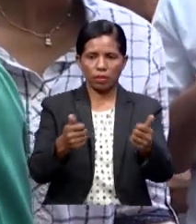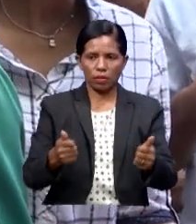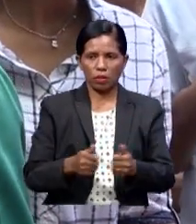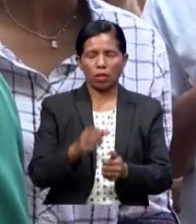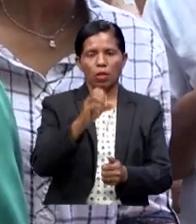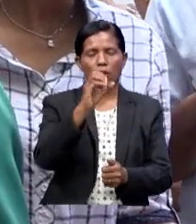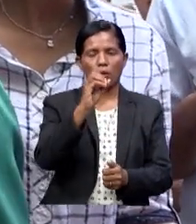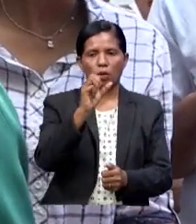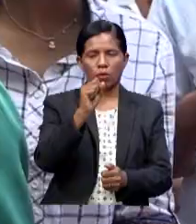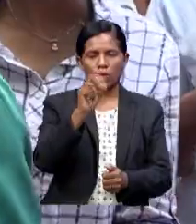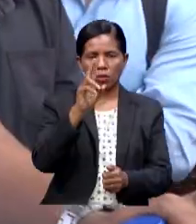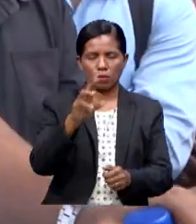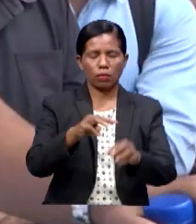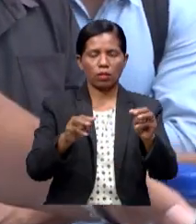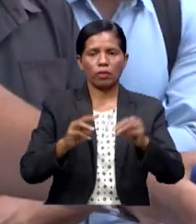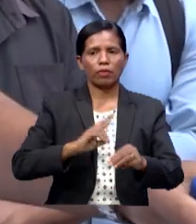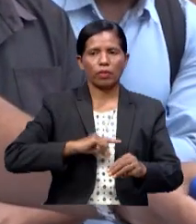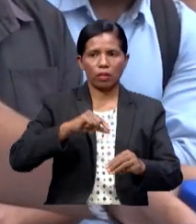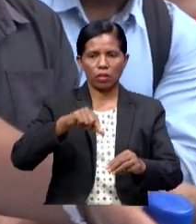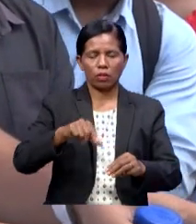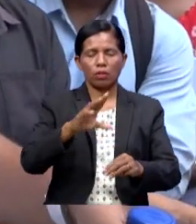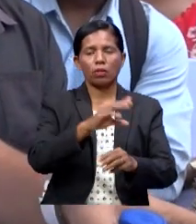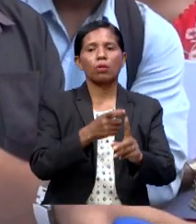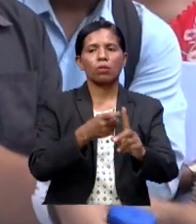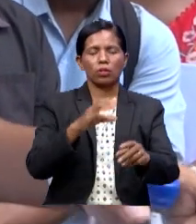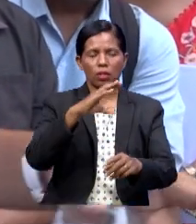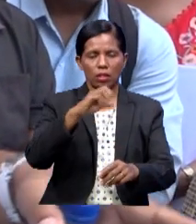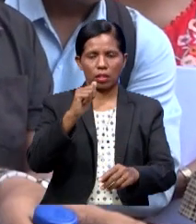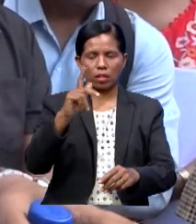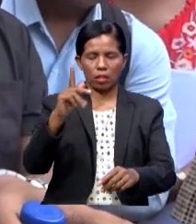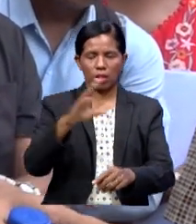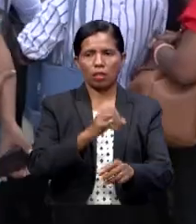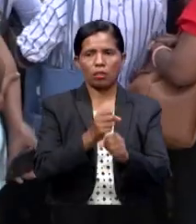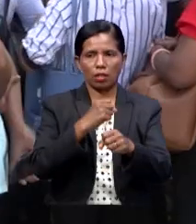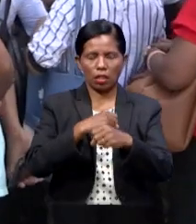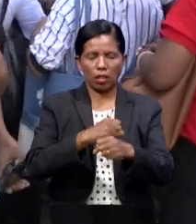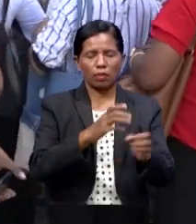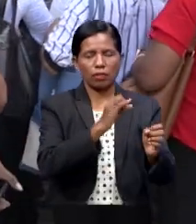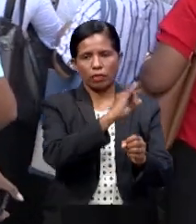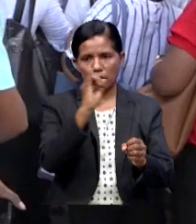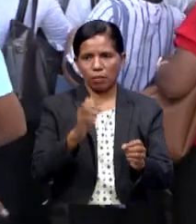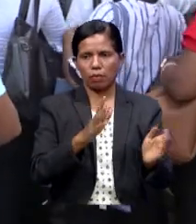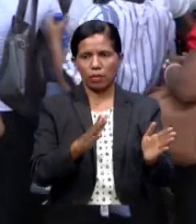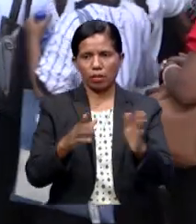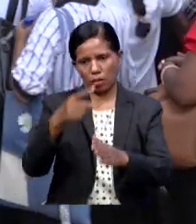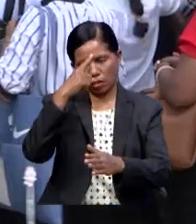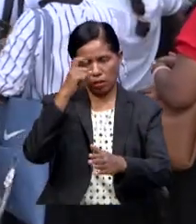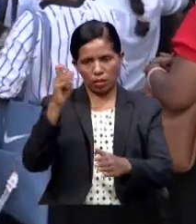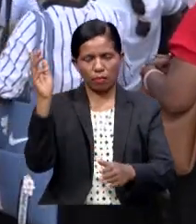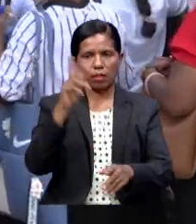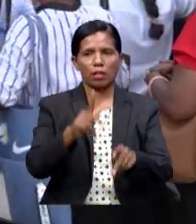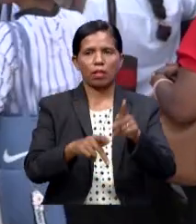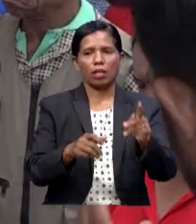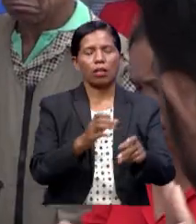OSU, município Viqueque, husu ba comissão anticorrupção atuhalo investigação ba processo ne, tamba desconfia candidato